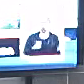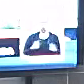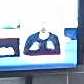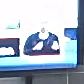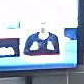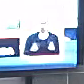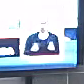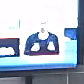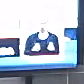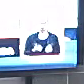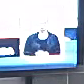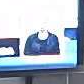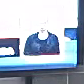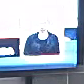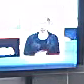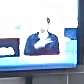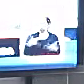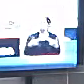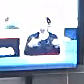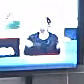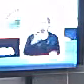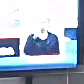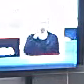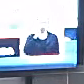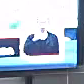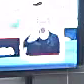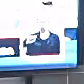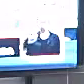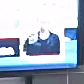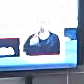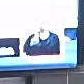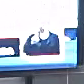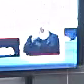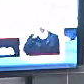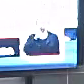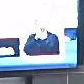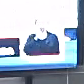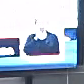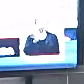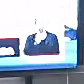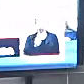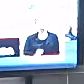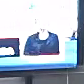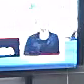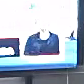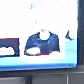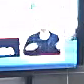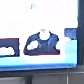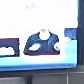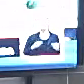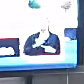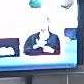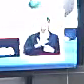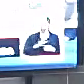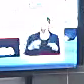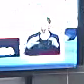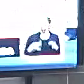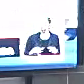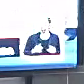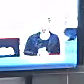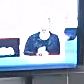é a coisa legal a Agu em última uma das últimas análise Ela tem que dar o parecer certo fiquem com